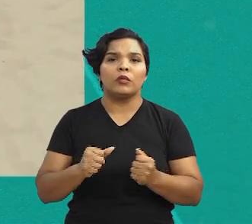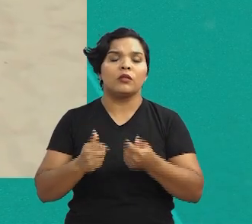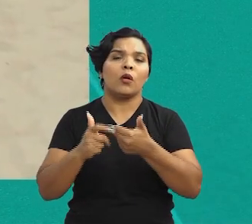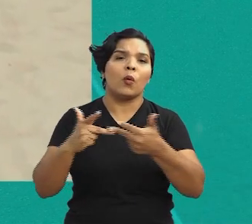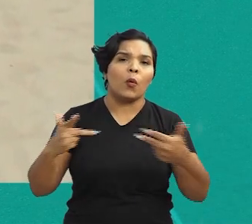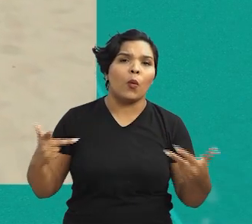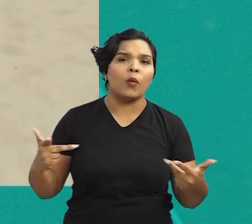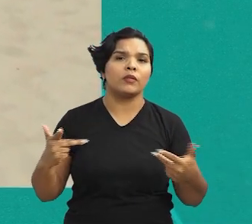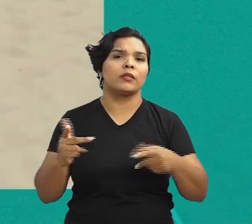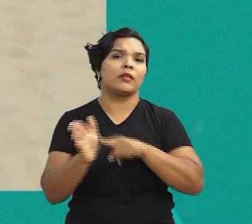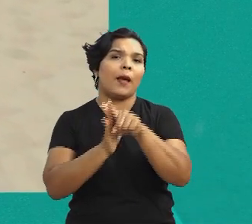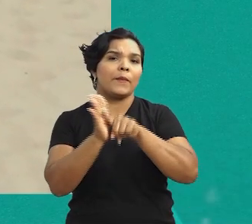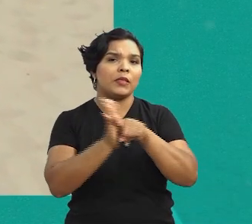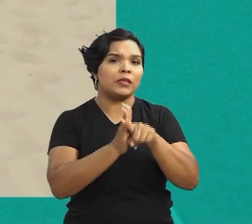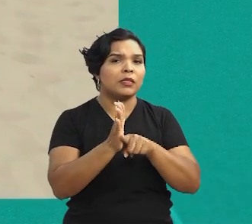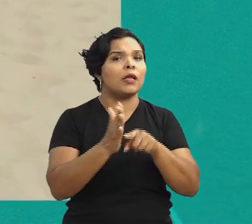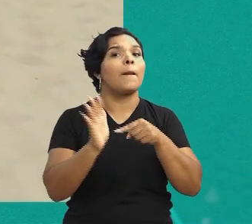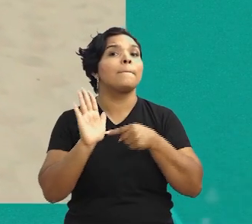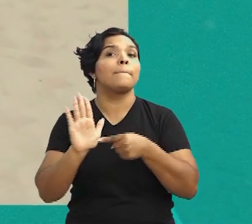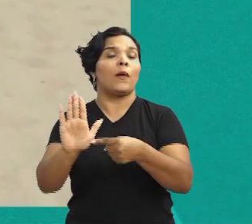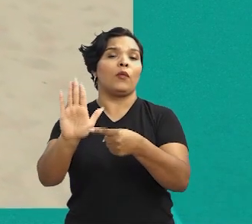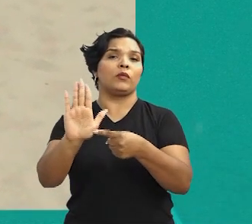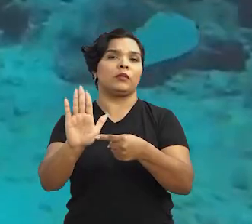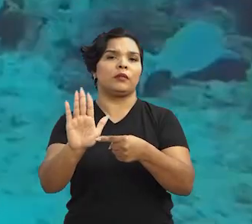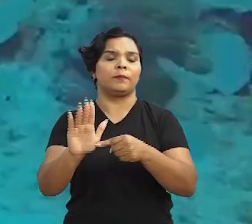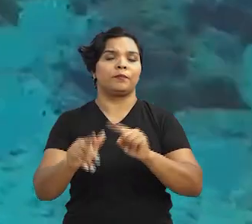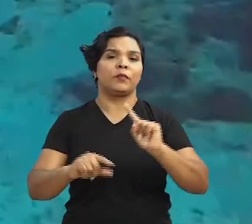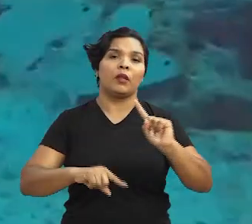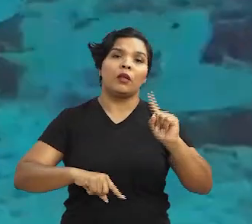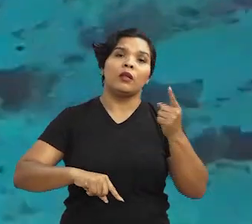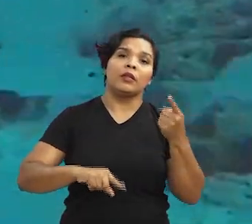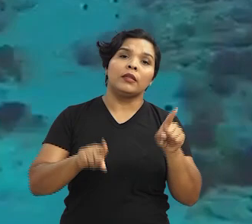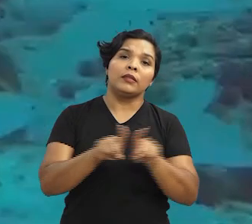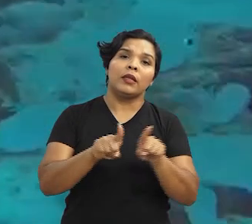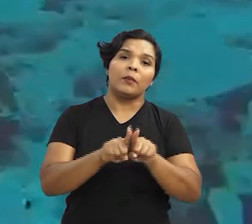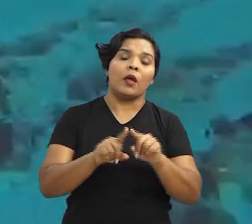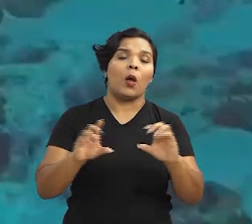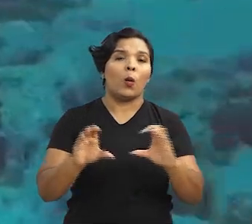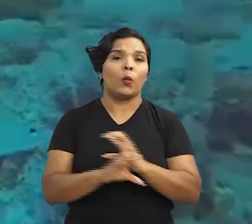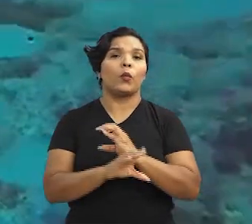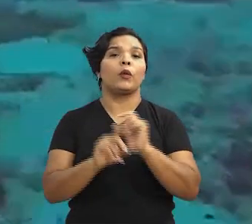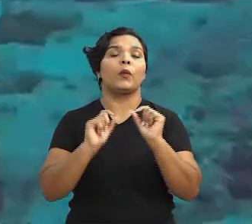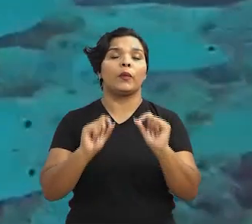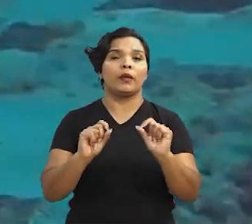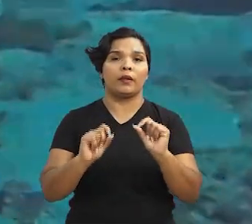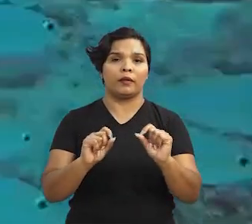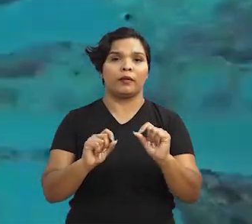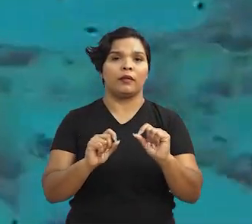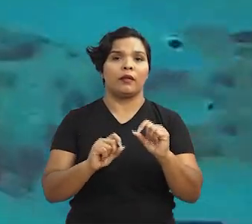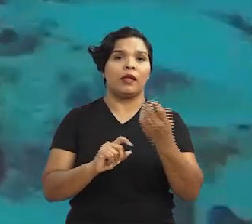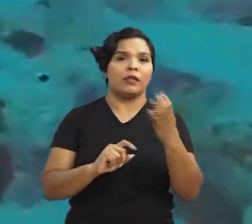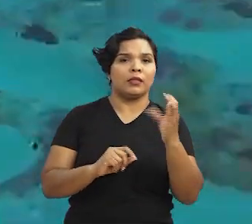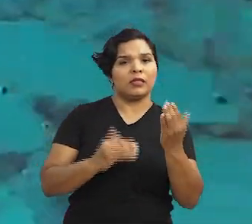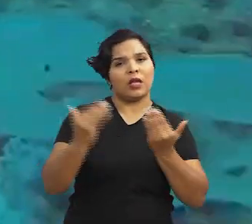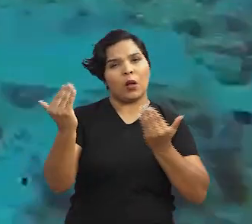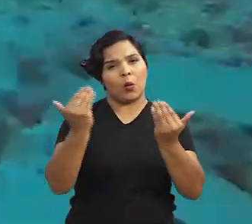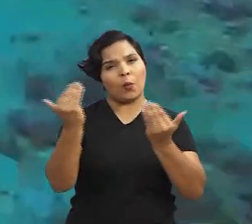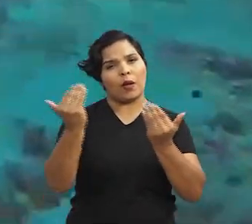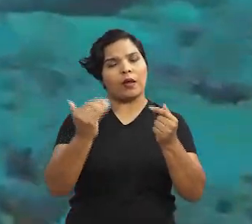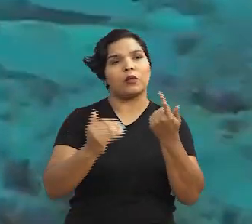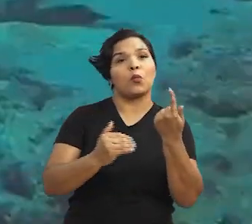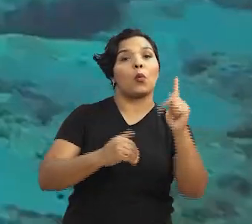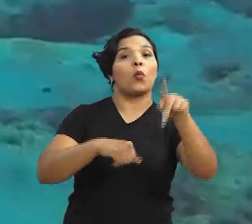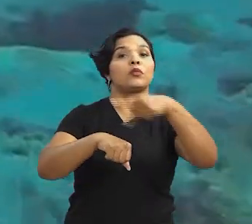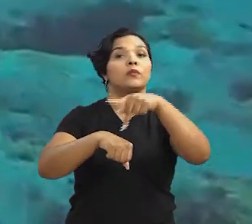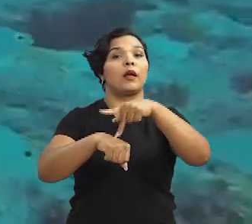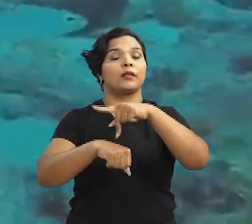assim, isso tudo são coisas que a pesquisa aponta. Também outras conclusões que nós chegamos com base aí a ciência